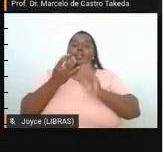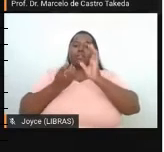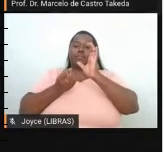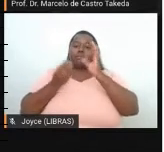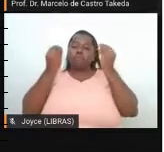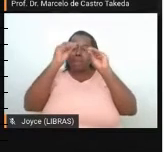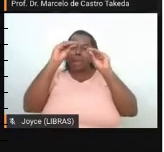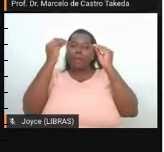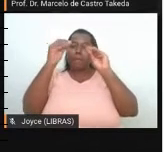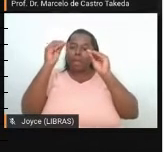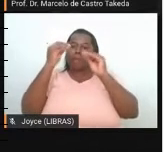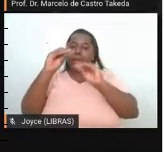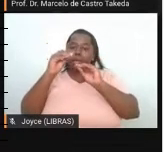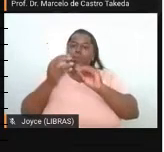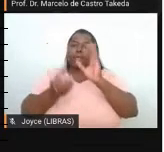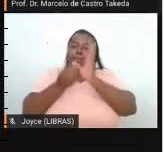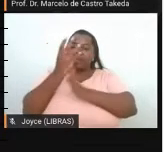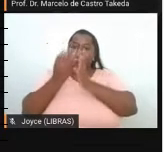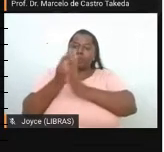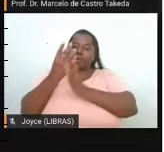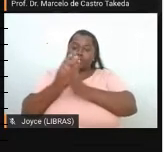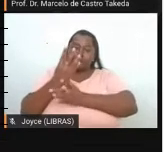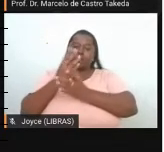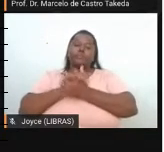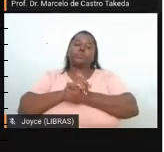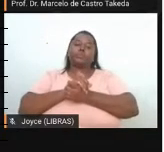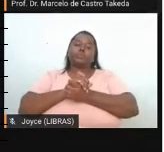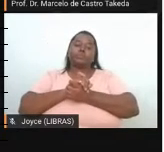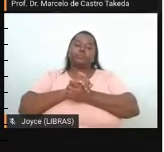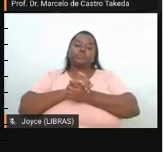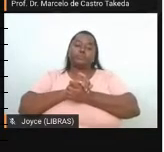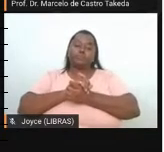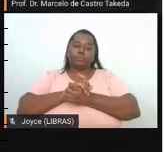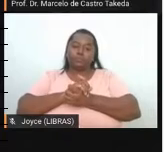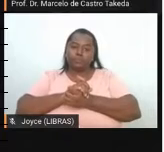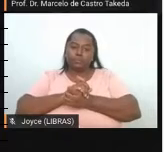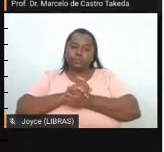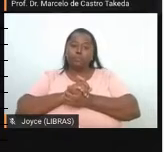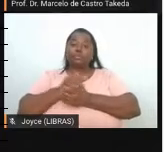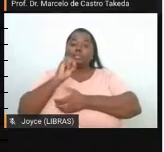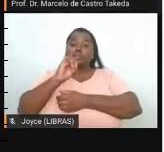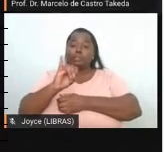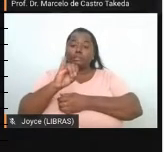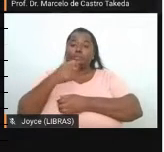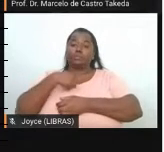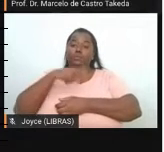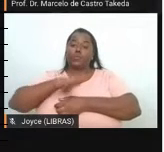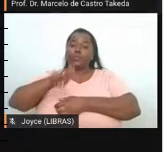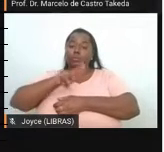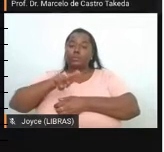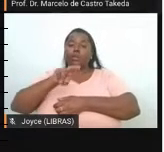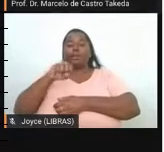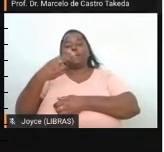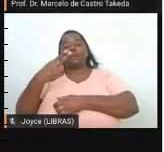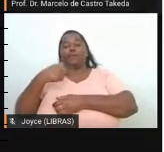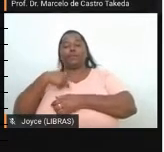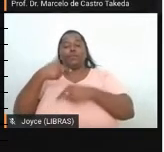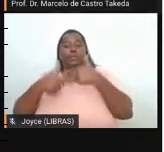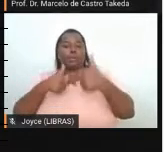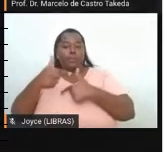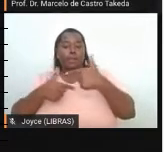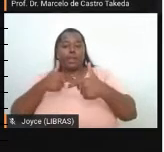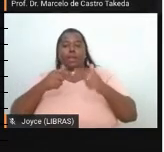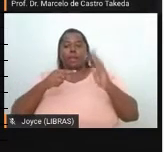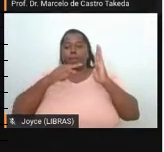relacionados aos bancos de questões. Tá? Se eu vou usar ou trabalhar no banco de